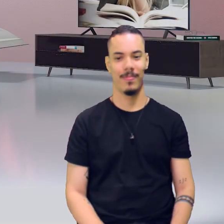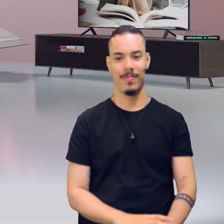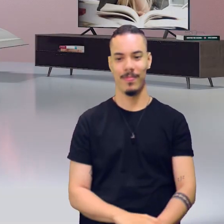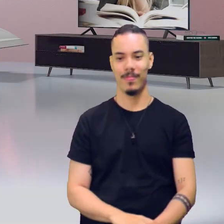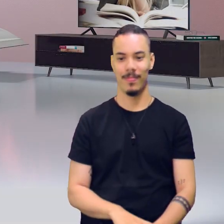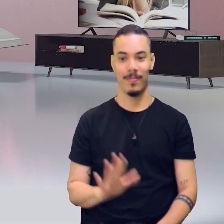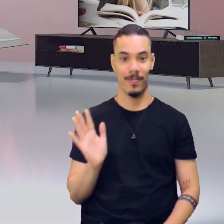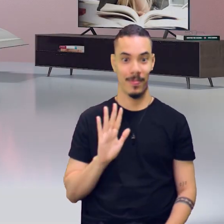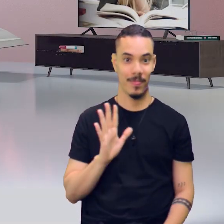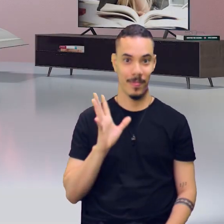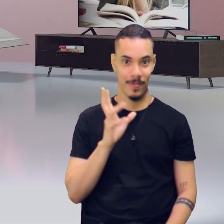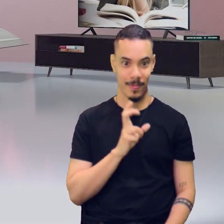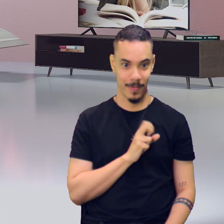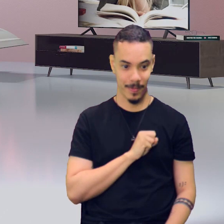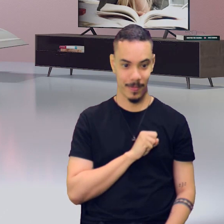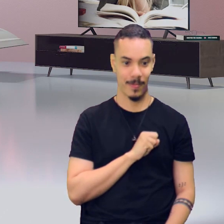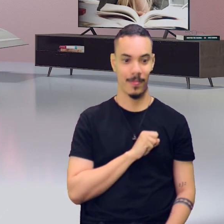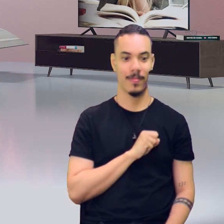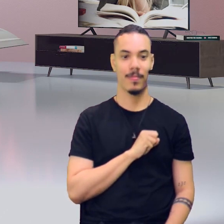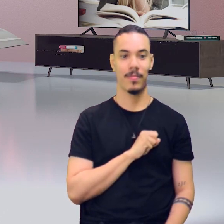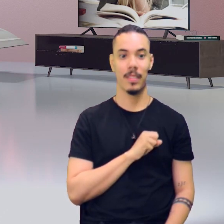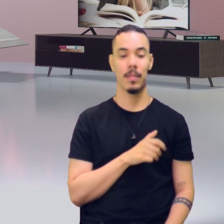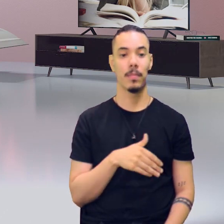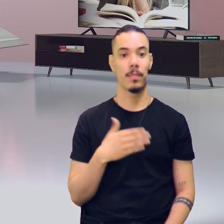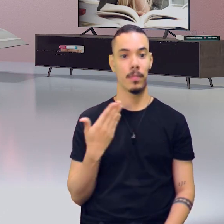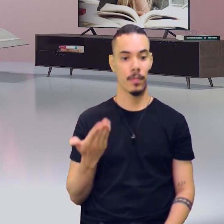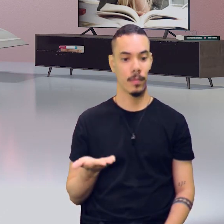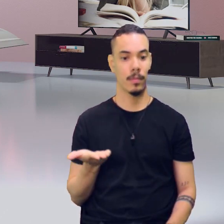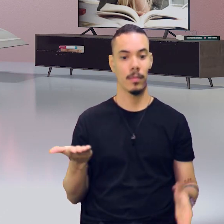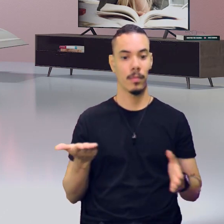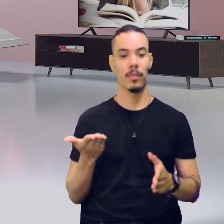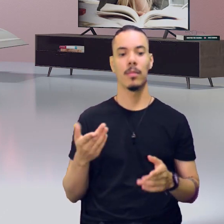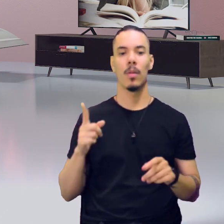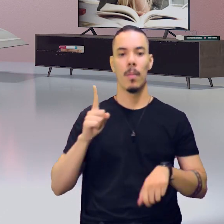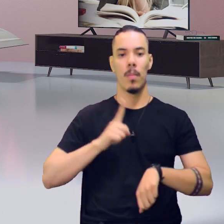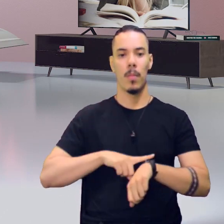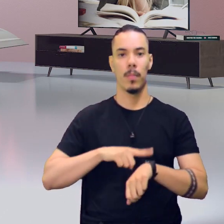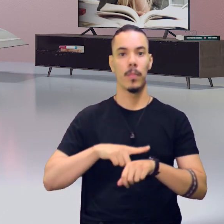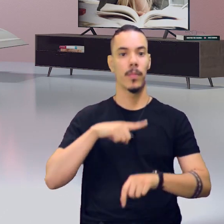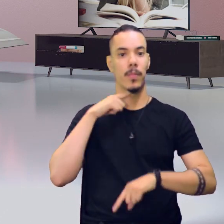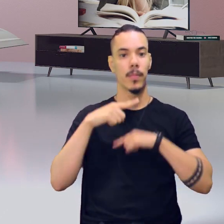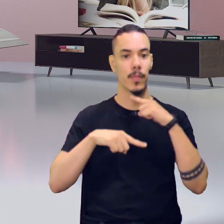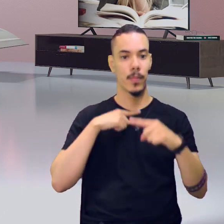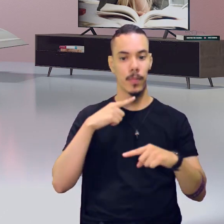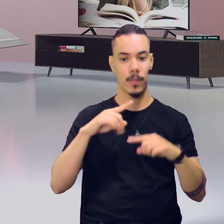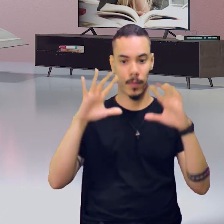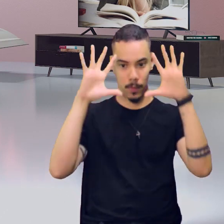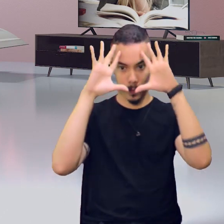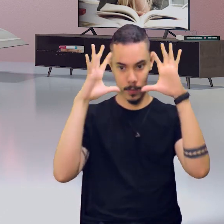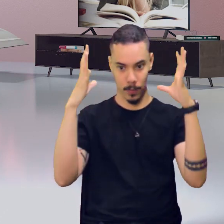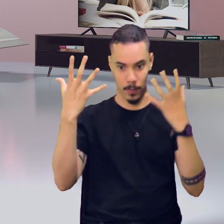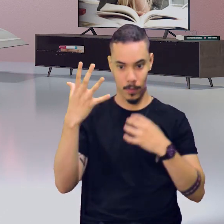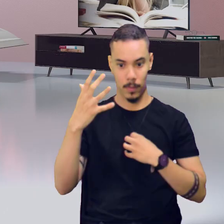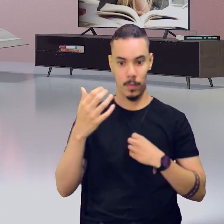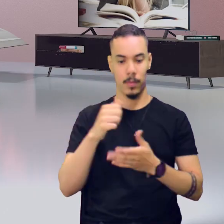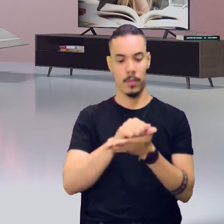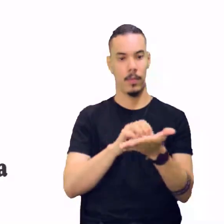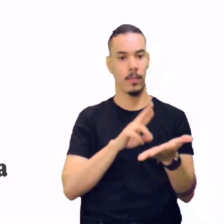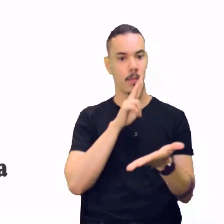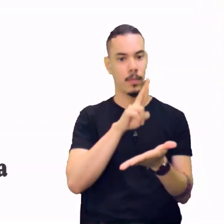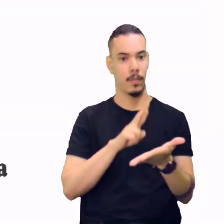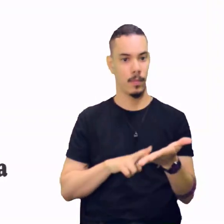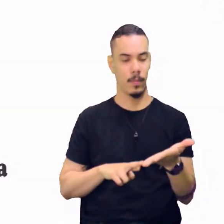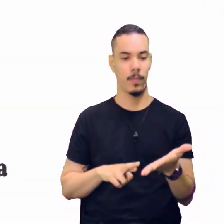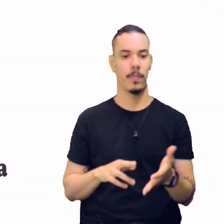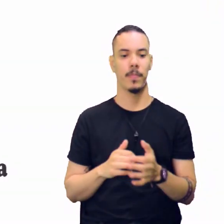Olá, amadinhos! Olha só, vamos lá para o nosso momento do Tirando Dúvidas, resolução de atividade de